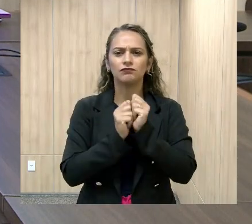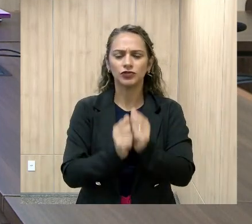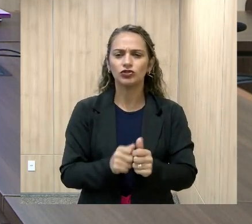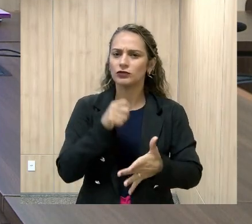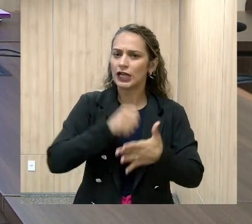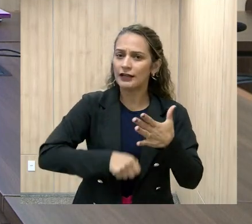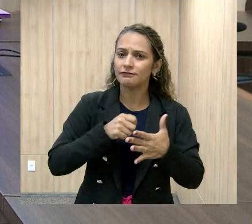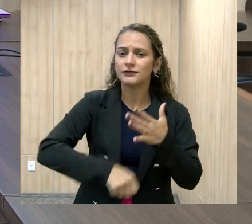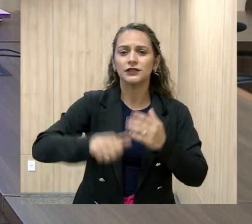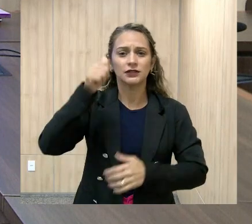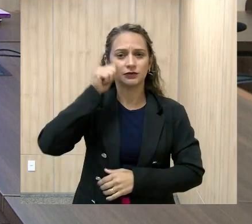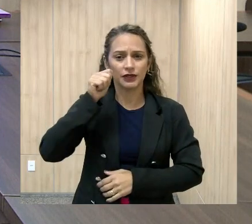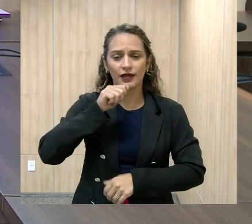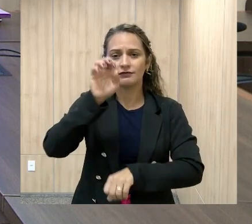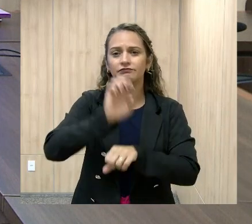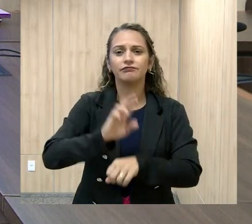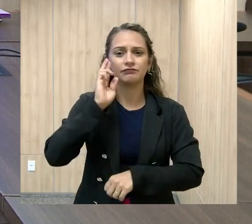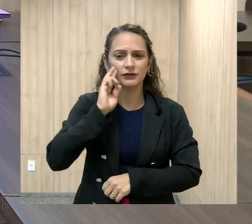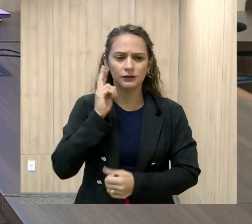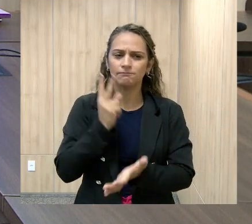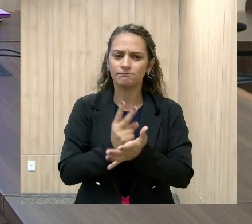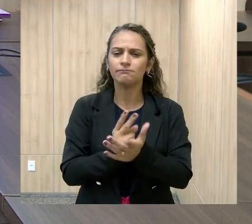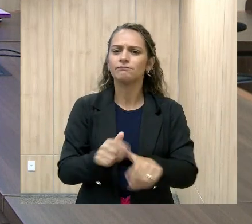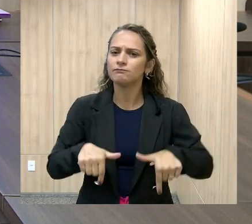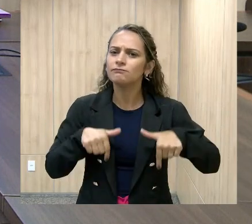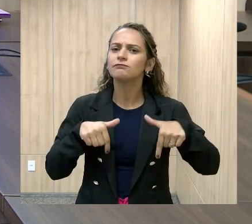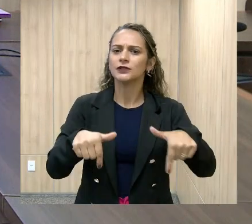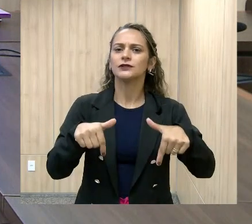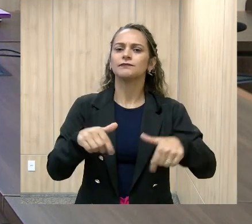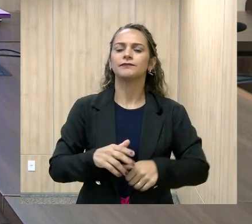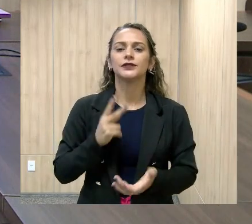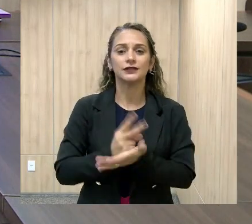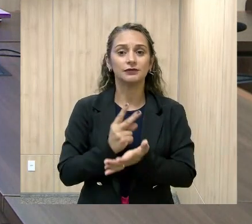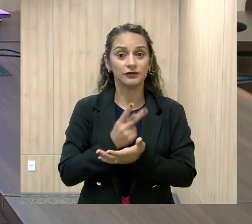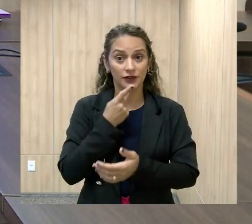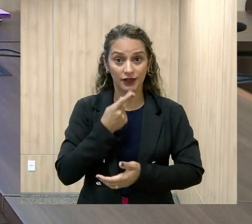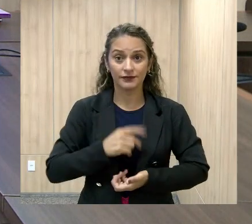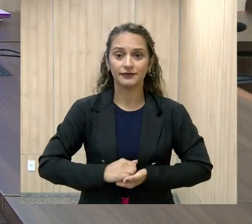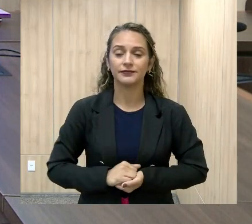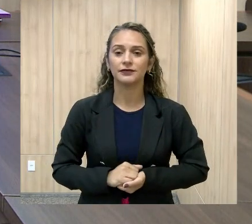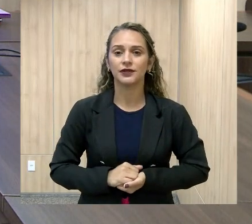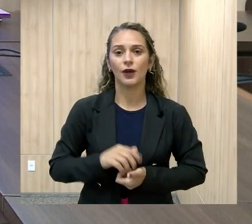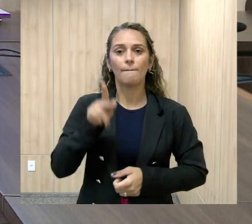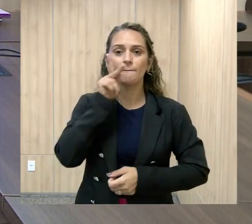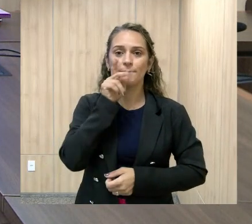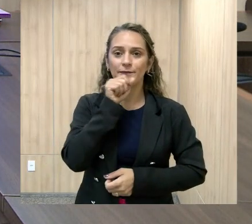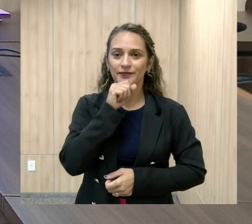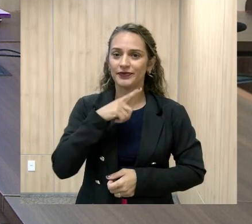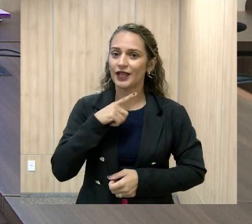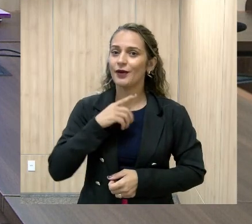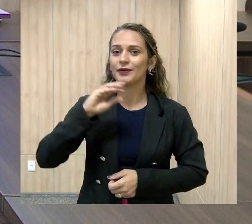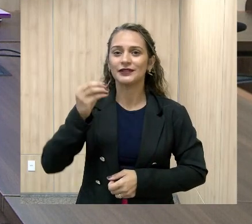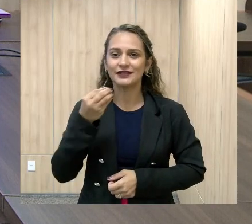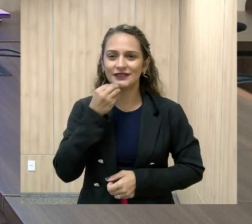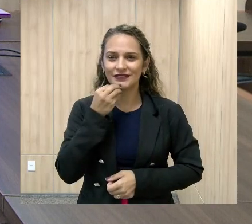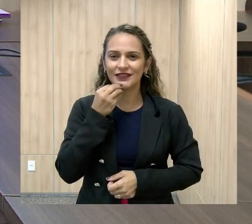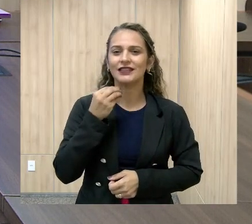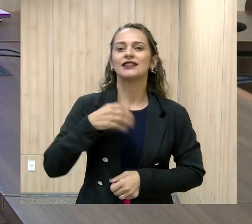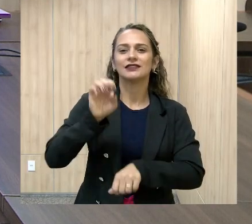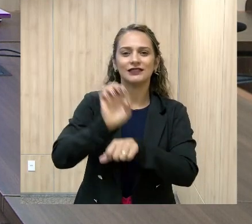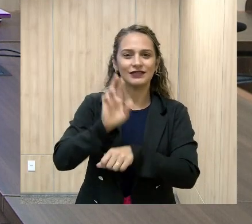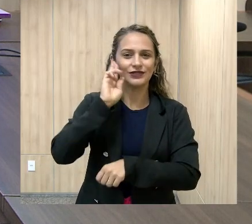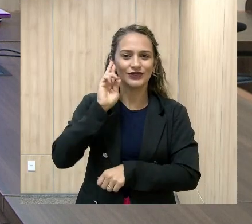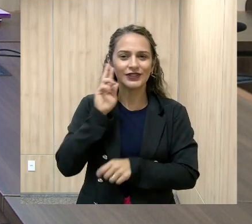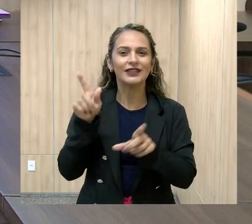brilhante em relação à defesa das mulheres extremamente atuante eu sempre falo né é Porto Velho tem um privilégio